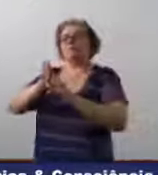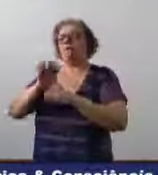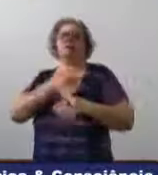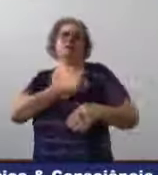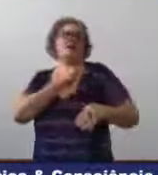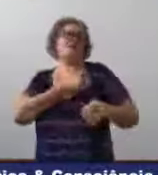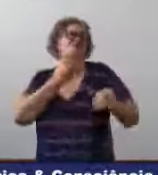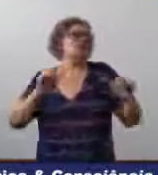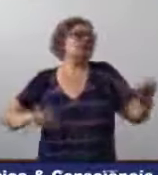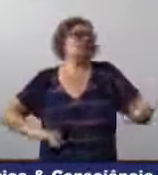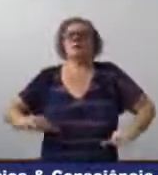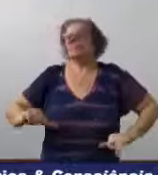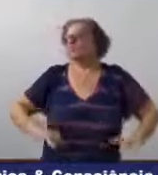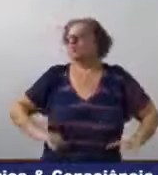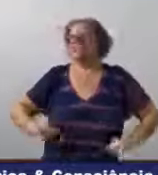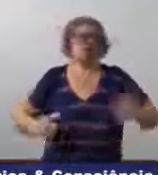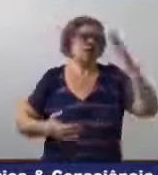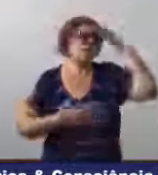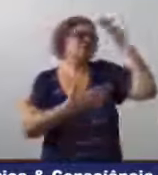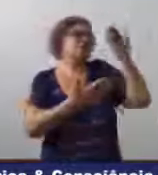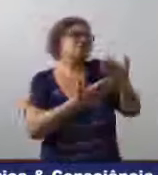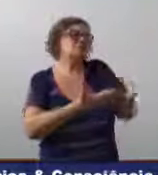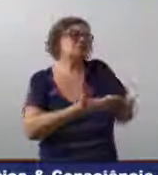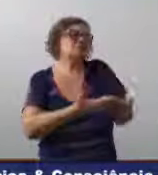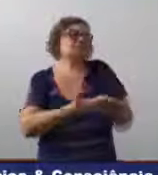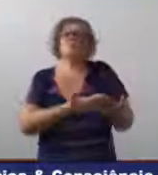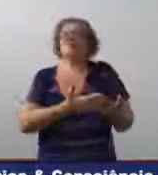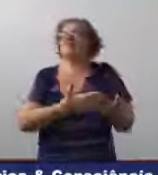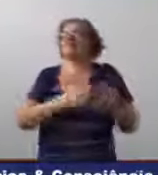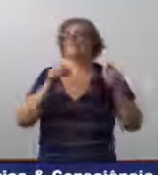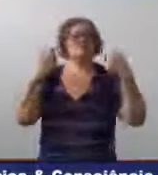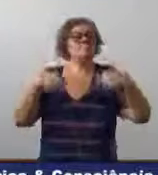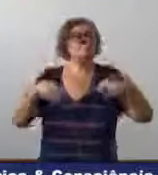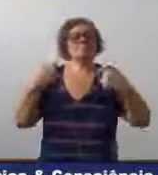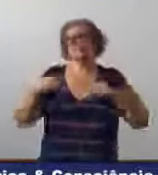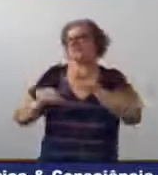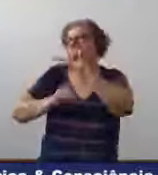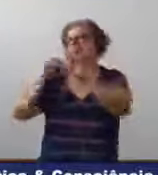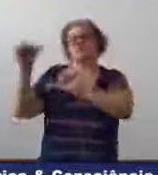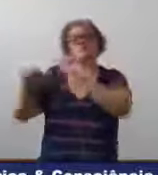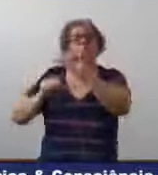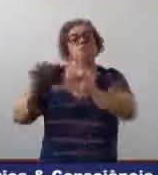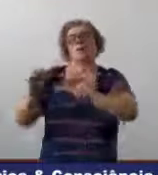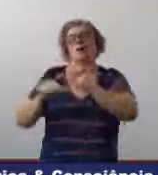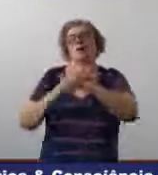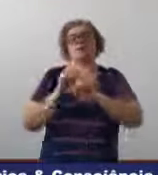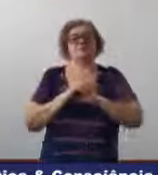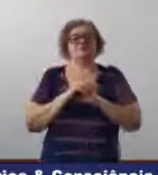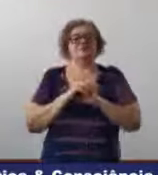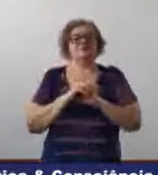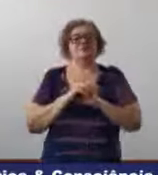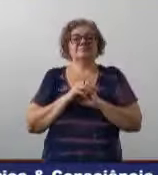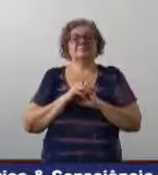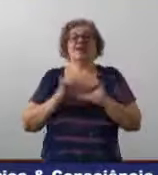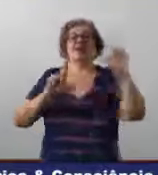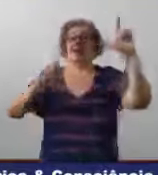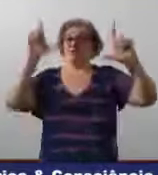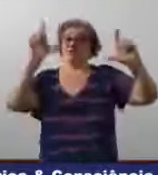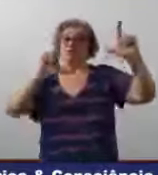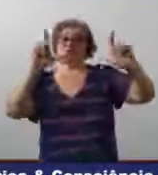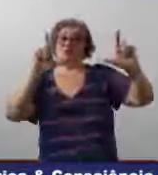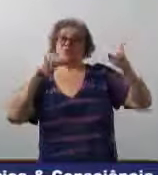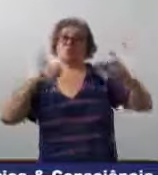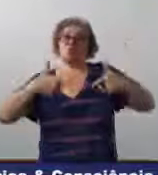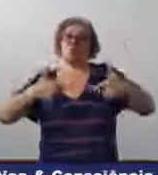num caos. Acreditarmos que não temos possibilidades. Num dos episódios do filme Guerra